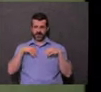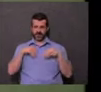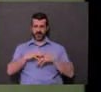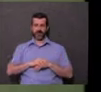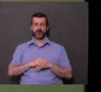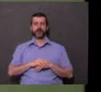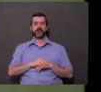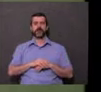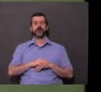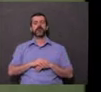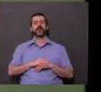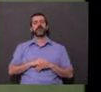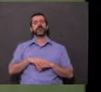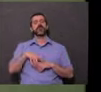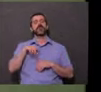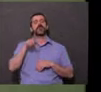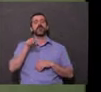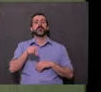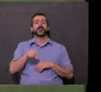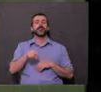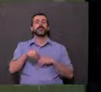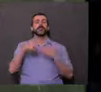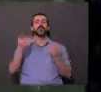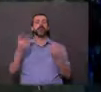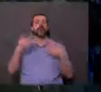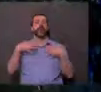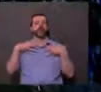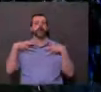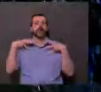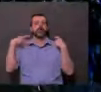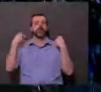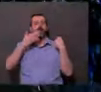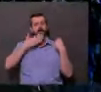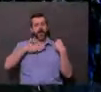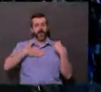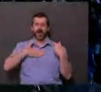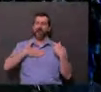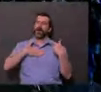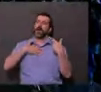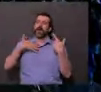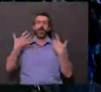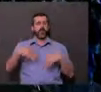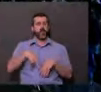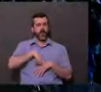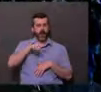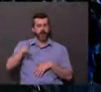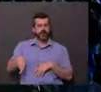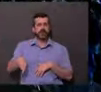Para que não seja estéril, mas se torne espiritualmente libertadora, a noite de vigília e de